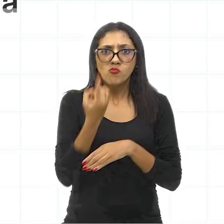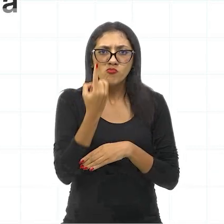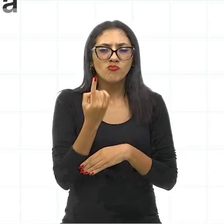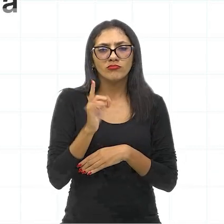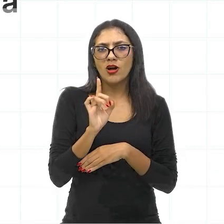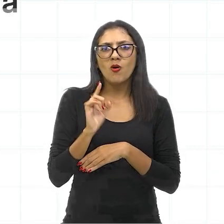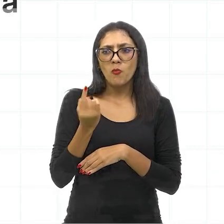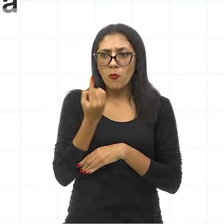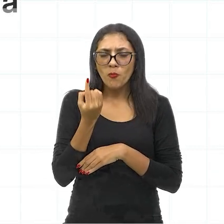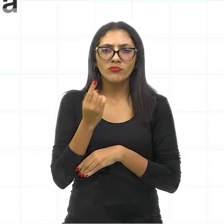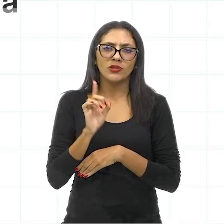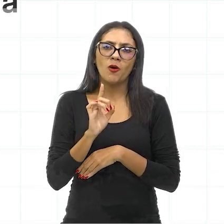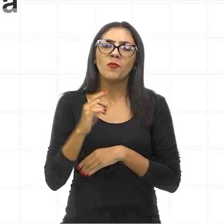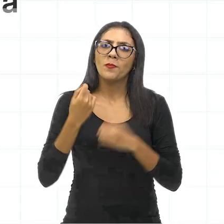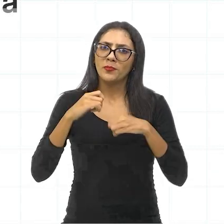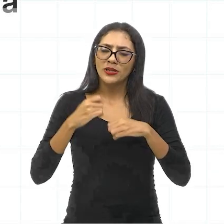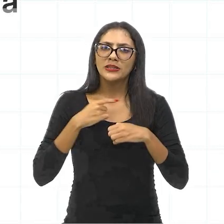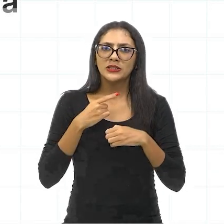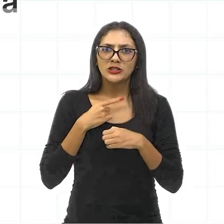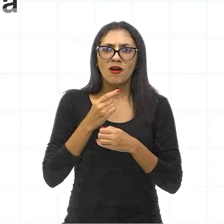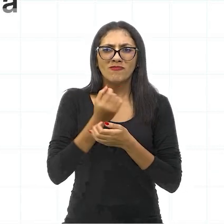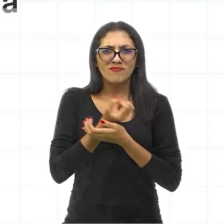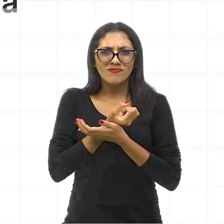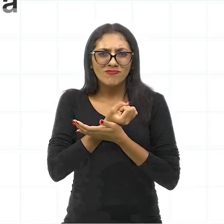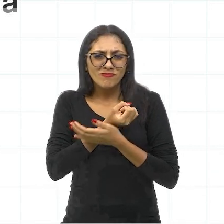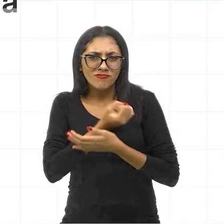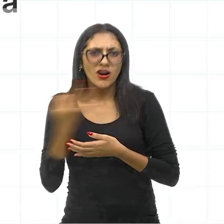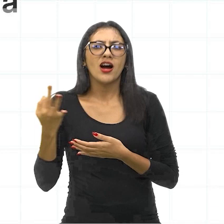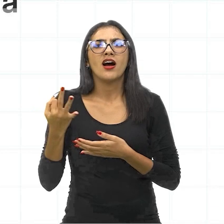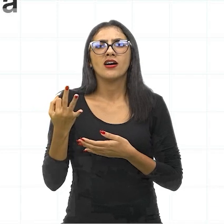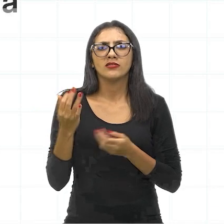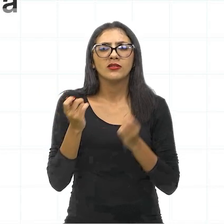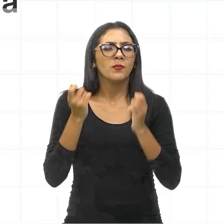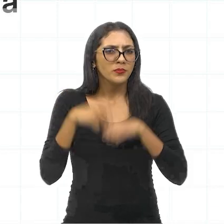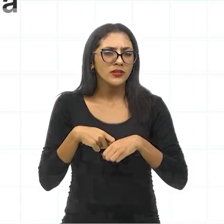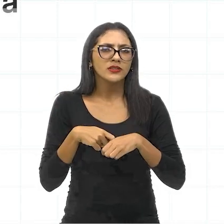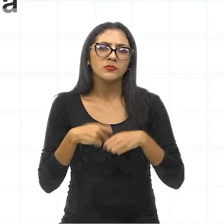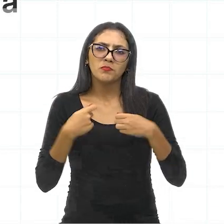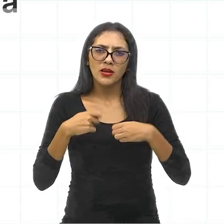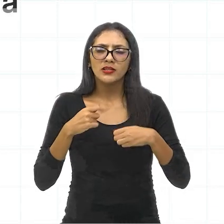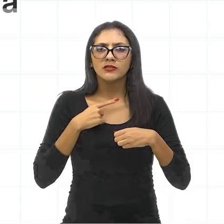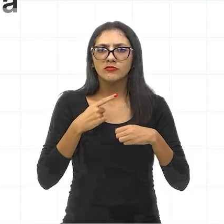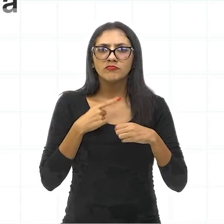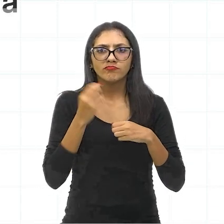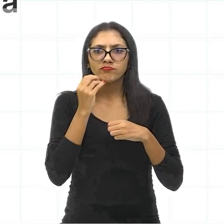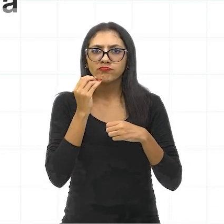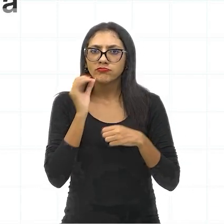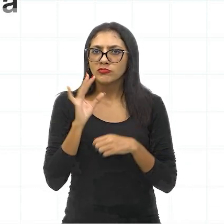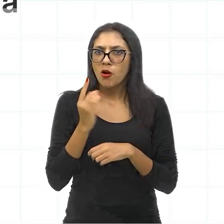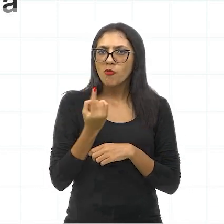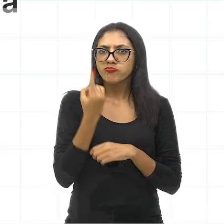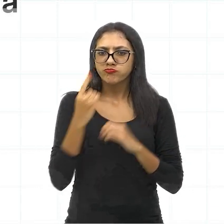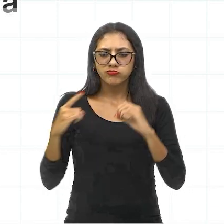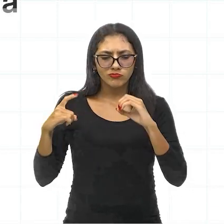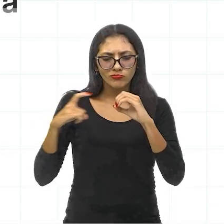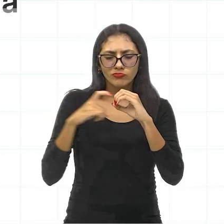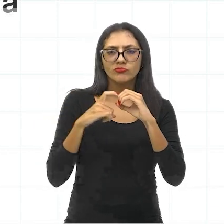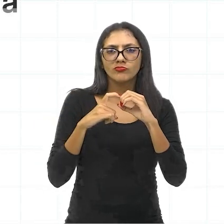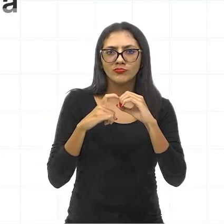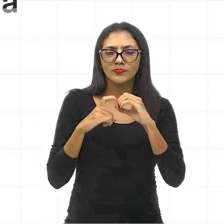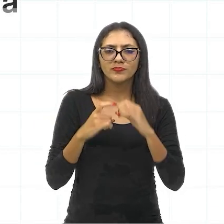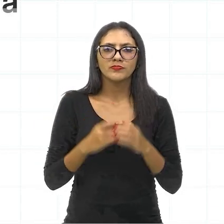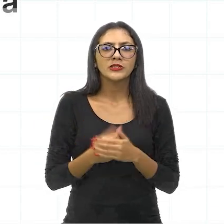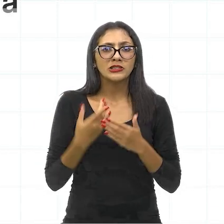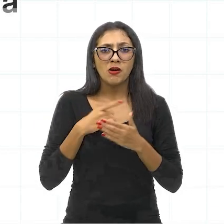né? Porque precisa garantir que pelo menos um deles tenham acesso ali, consigam fecundar o óvulo.